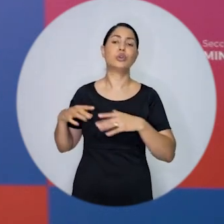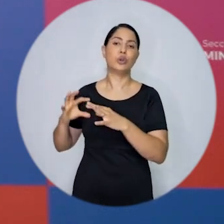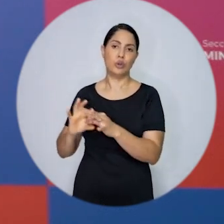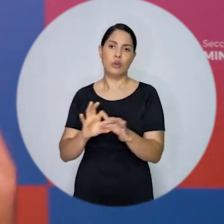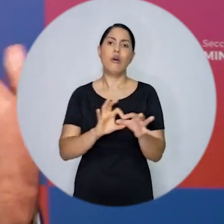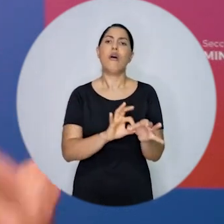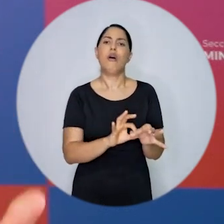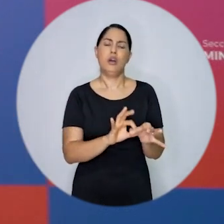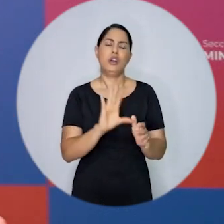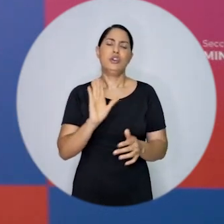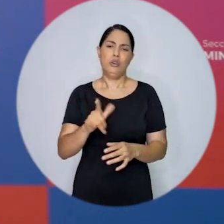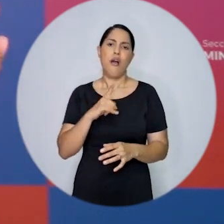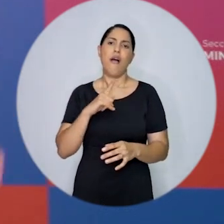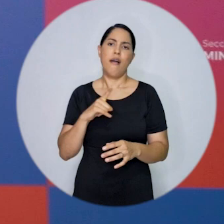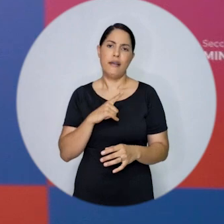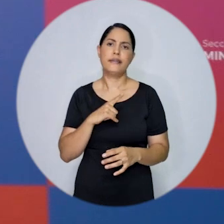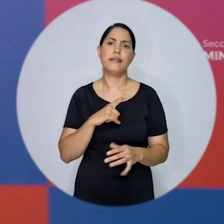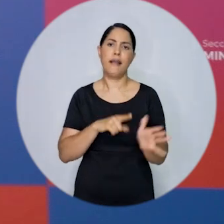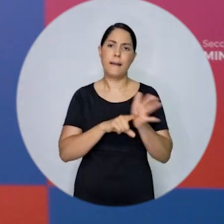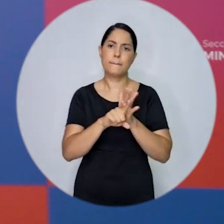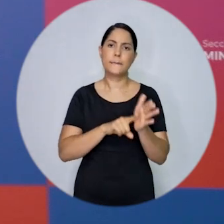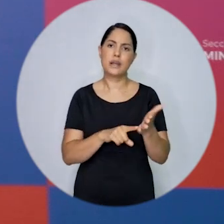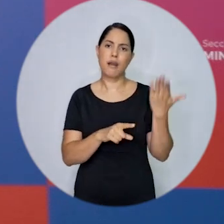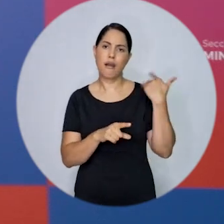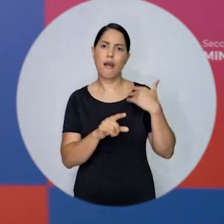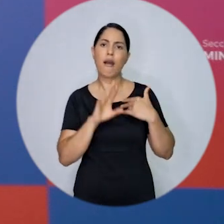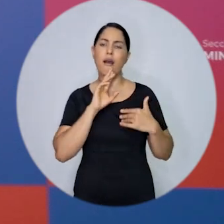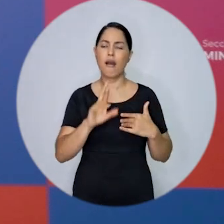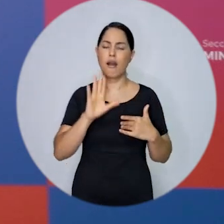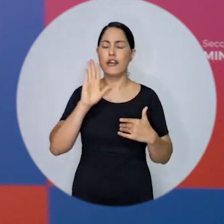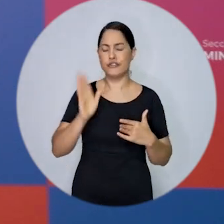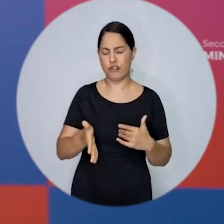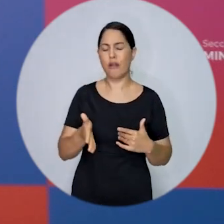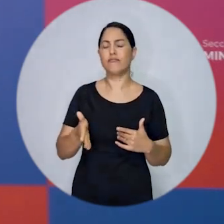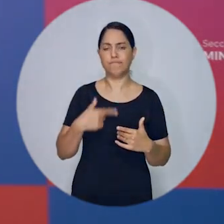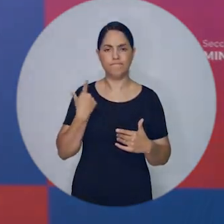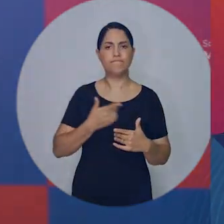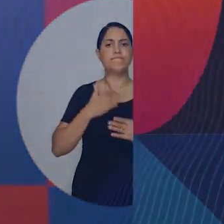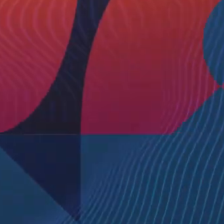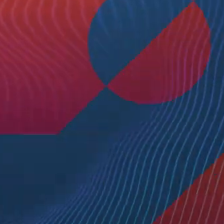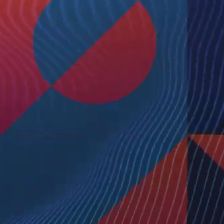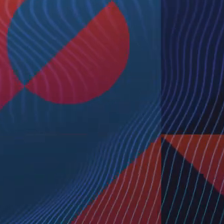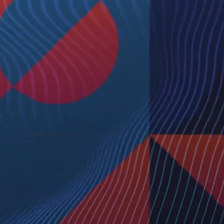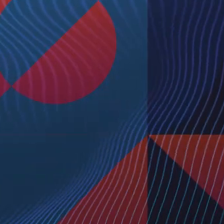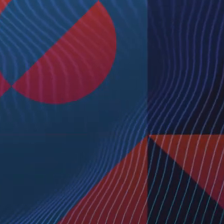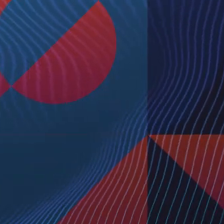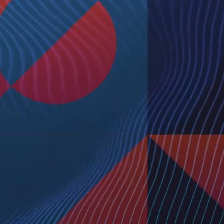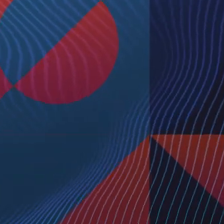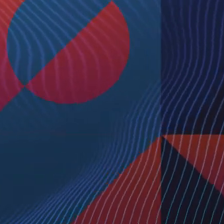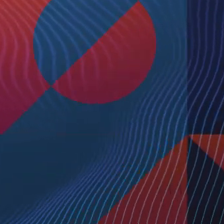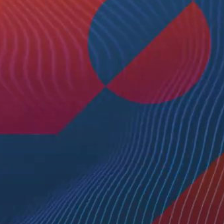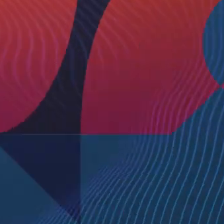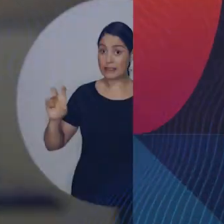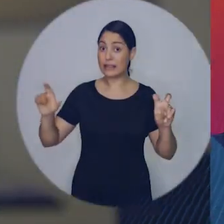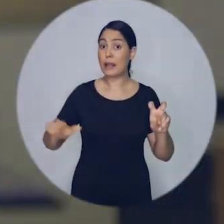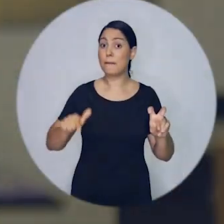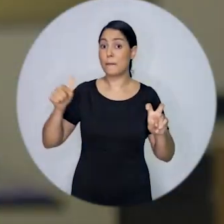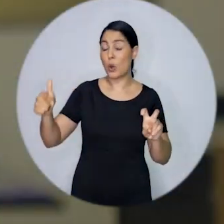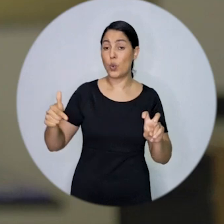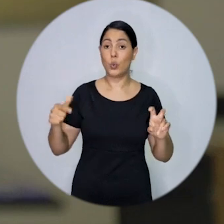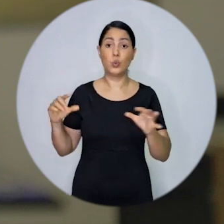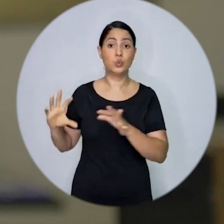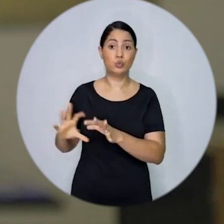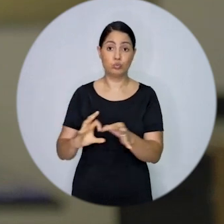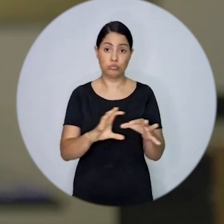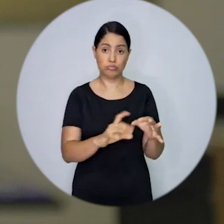acaba sendo revigorada por conta dos resultados da pesquisa, que demonstram que estamos, sim, no caminho certo. Mudando de